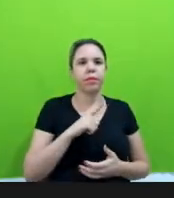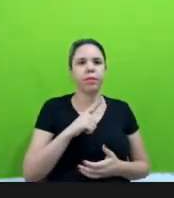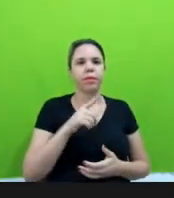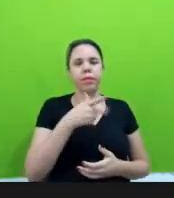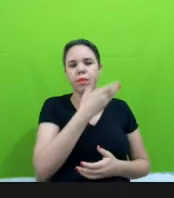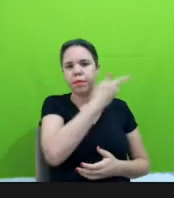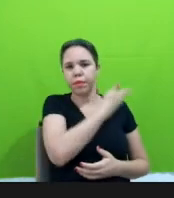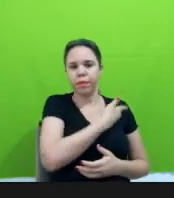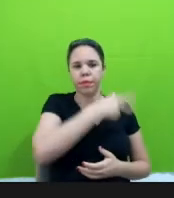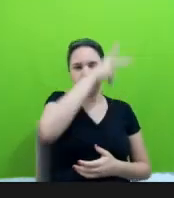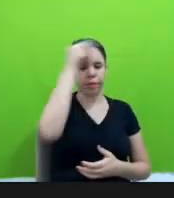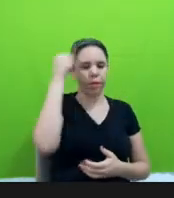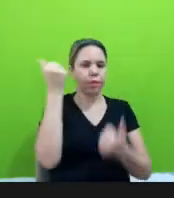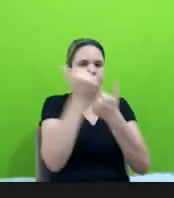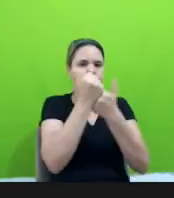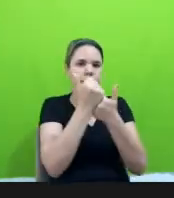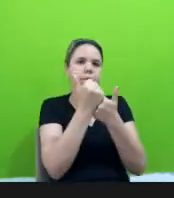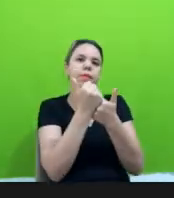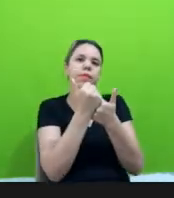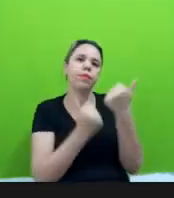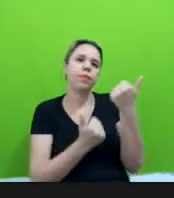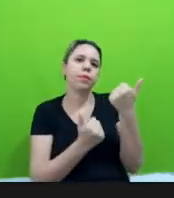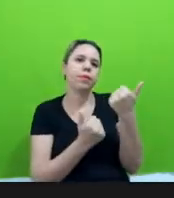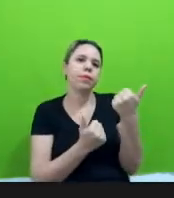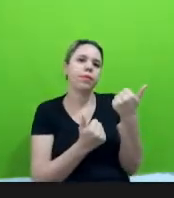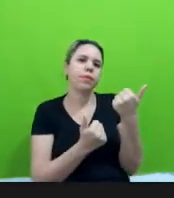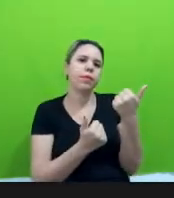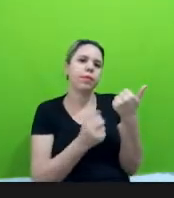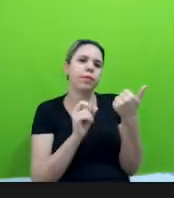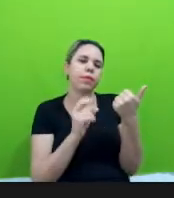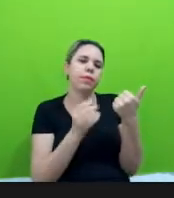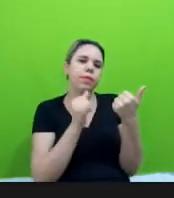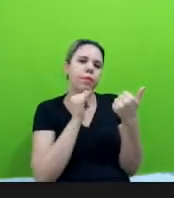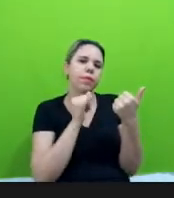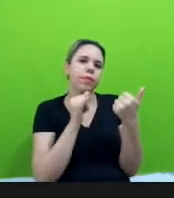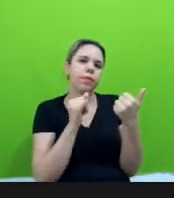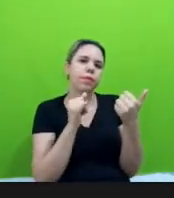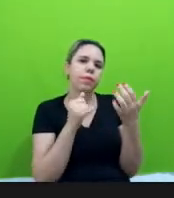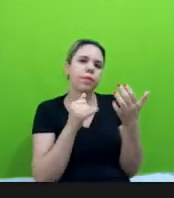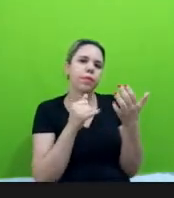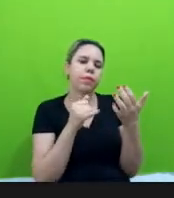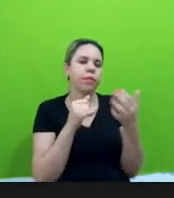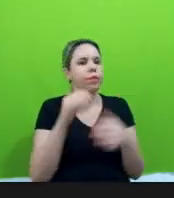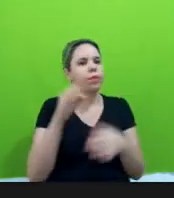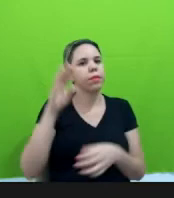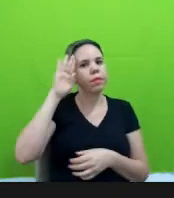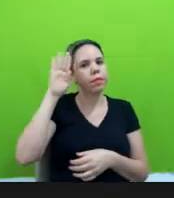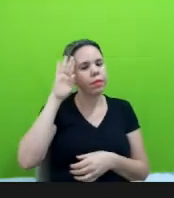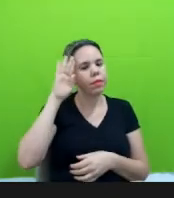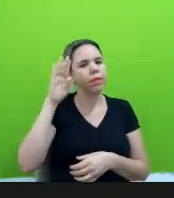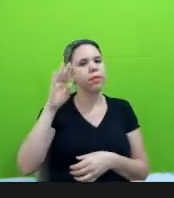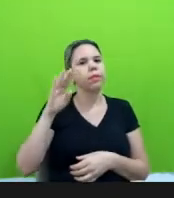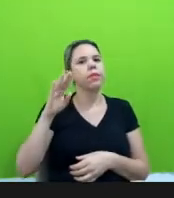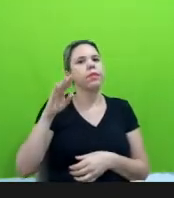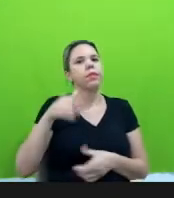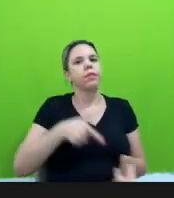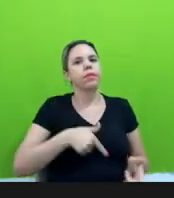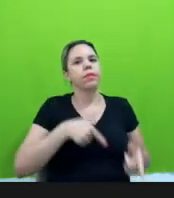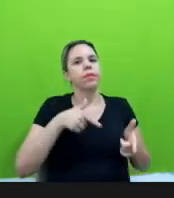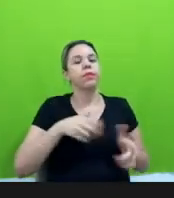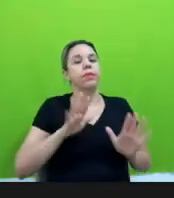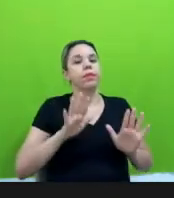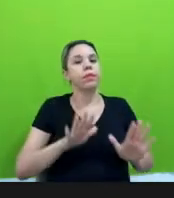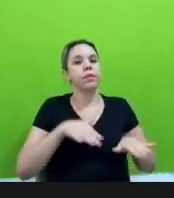o vice-presidente da República, ou eventualmente os comandantes das Forças Armadas, né? Mas é